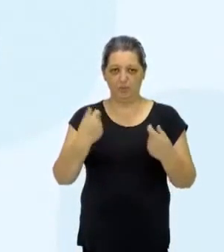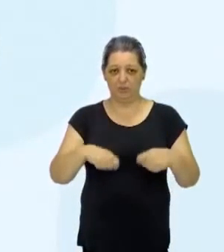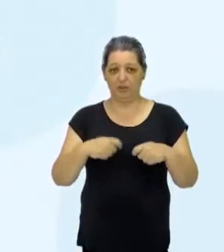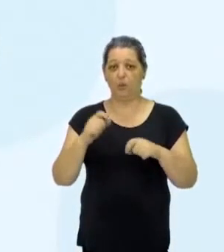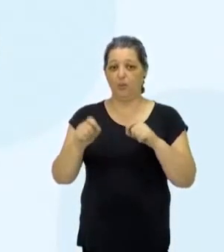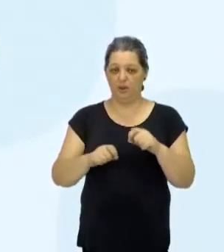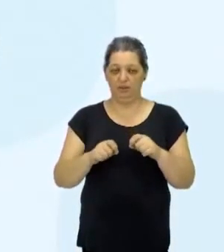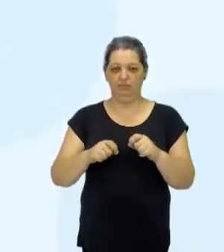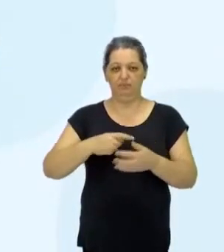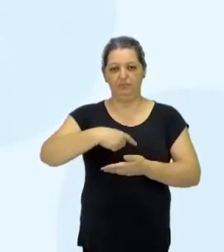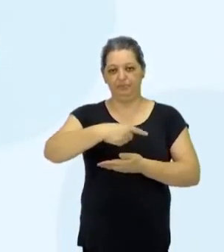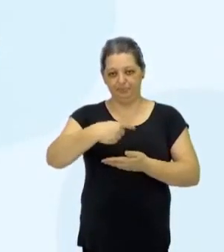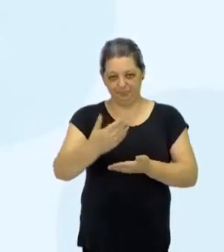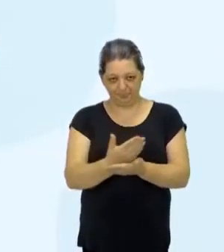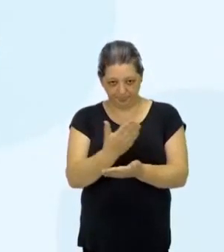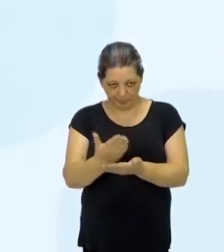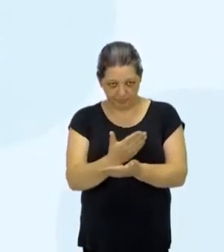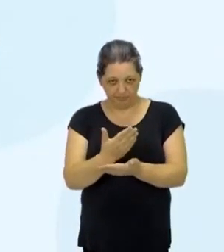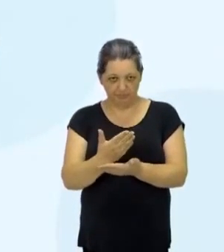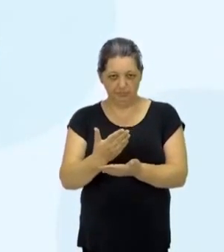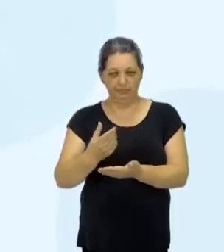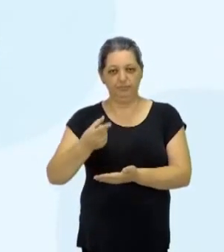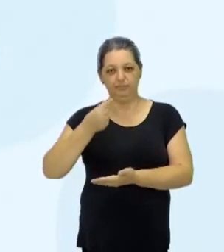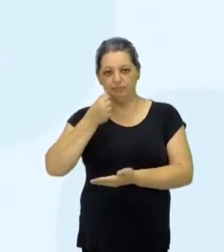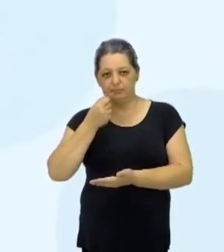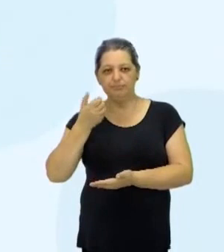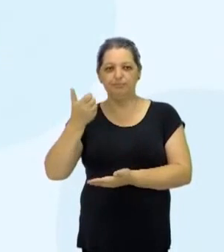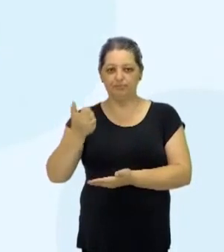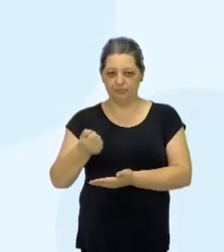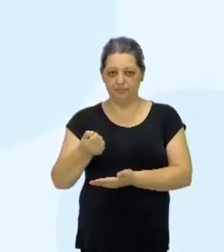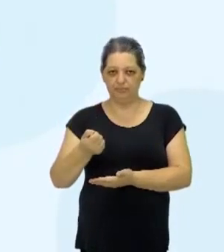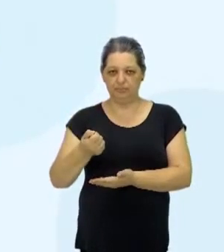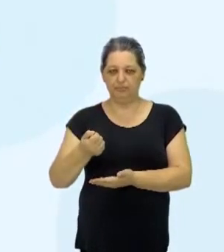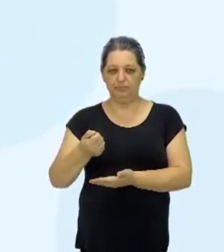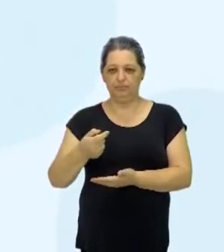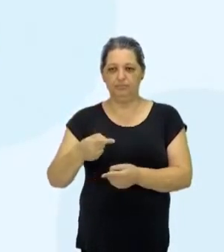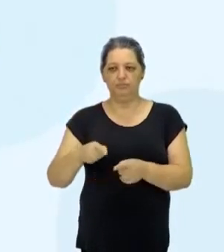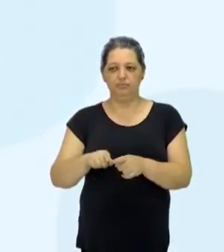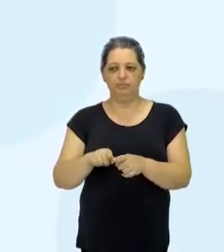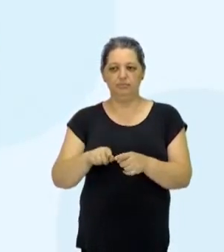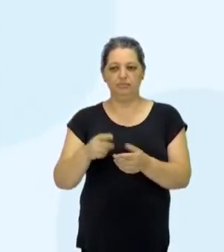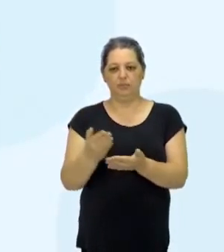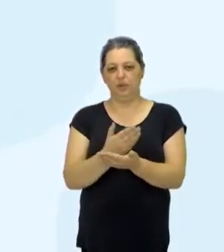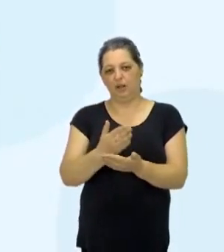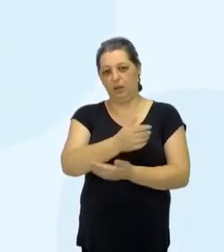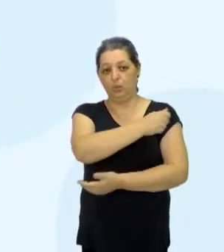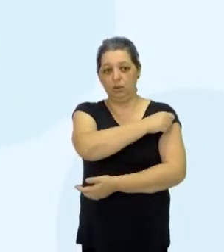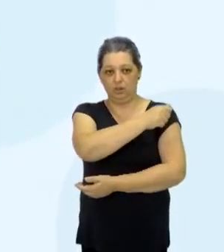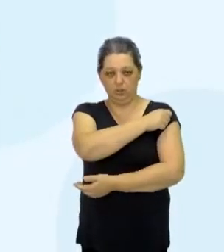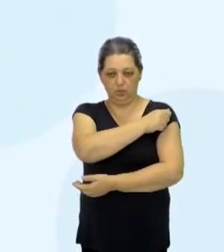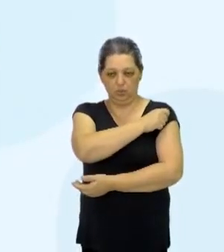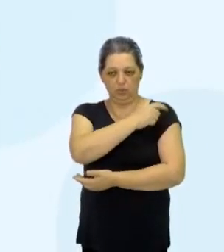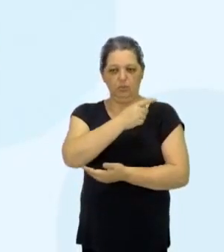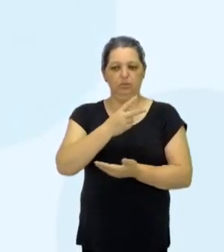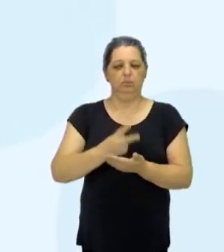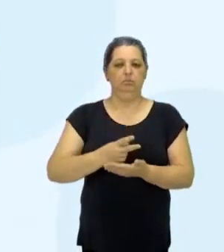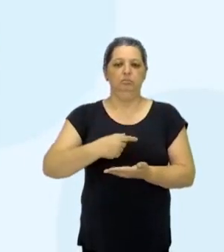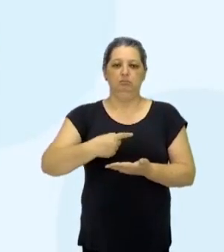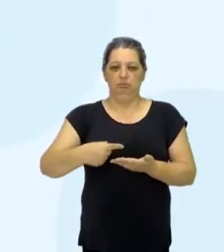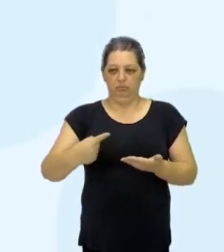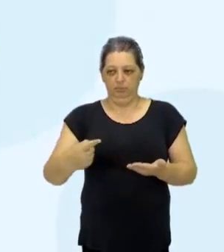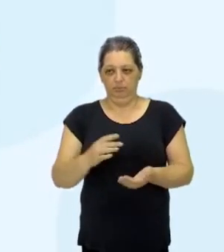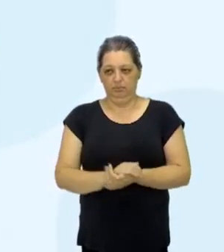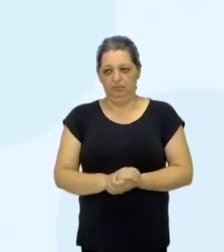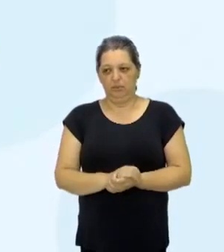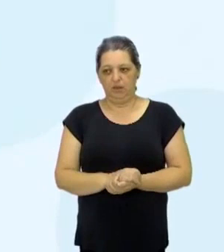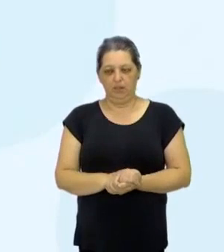seu caderno, a pen or a pencil, uma caneta ou um lápis, and your booklet. E o caderno do aluno, a sua apostila. That's it. And